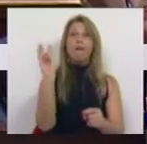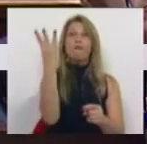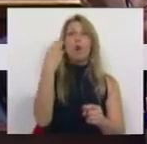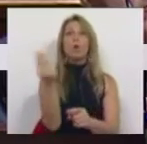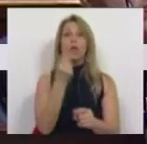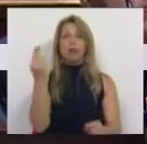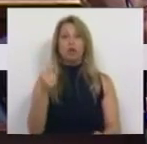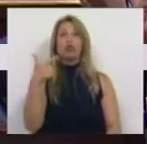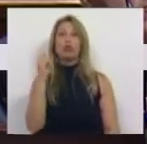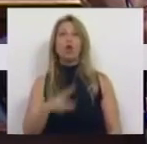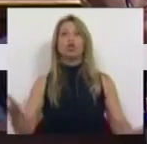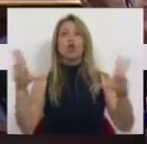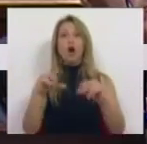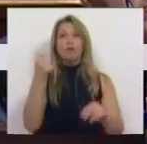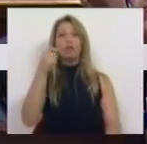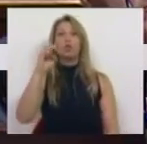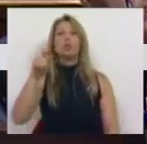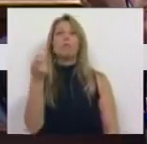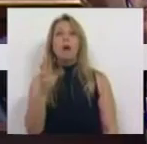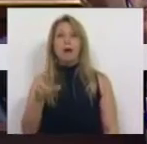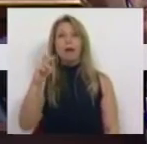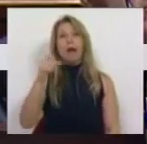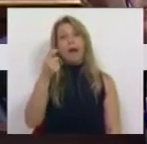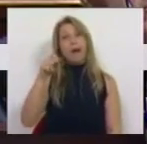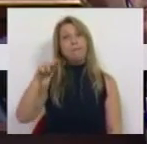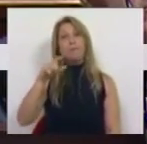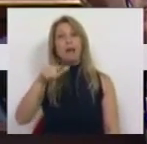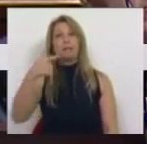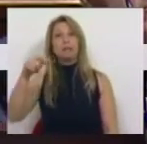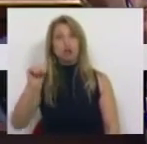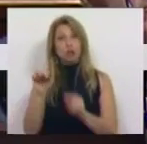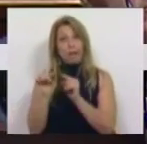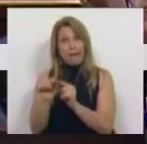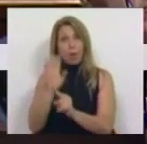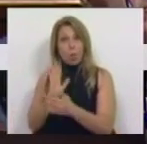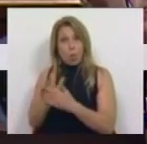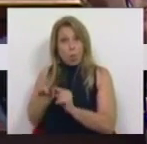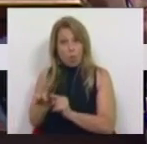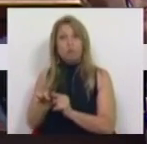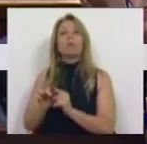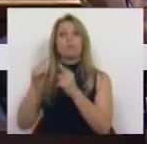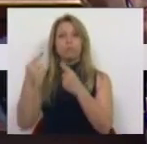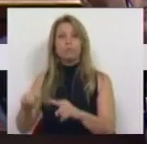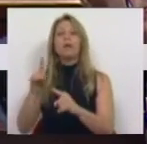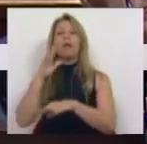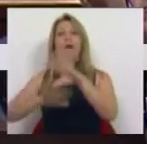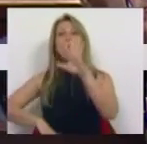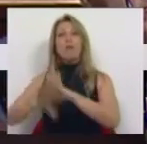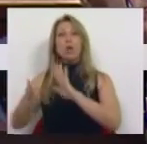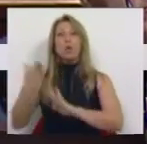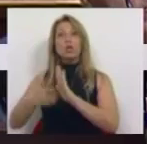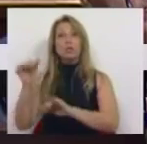Novas, Tomar e Abrantes. Ora, é precisamente aqui, em Abrantes, que se localiza a urgência médico-cirúrgica